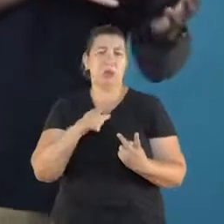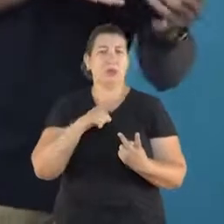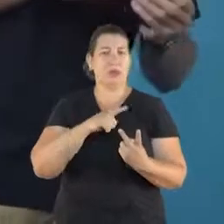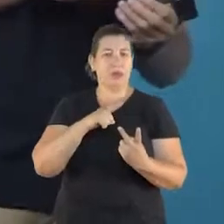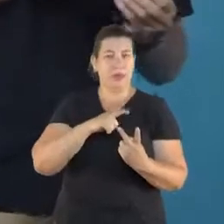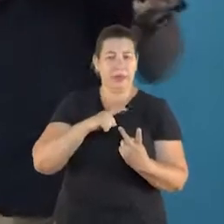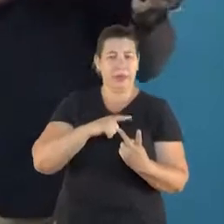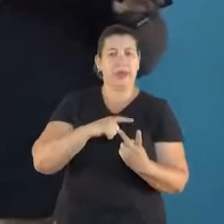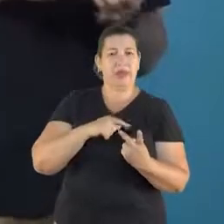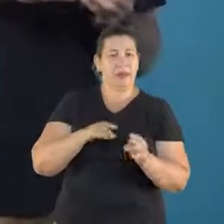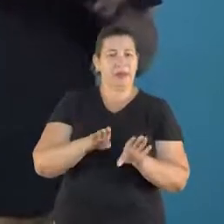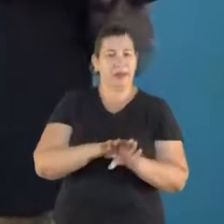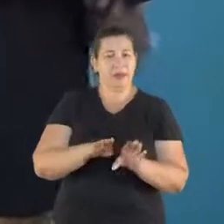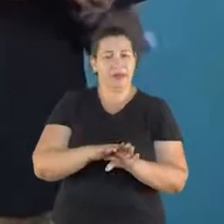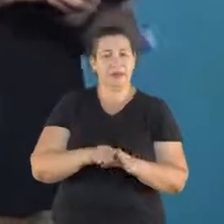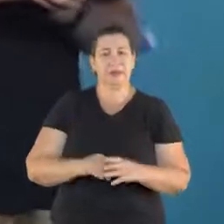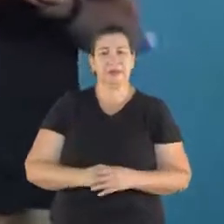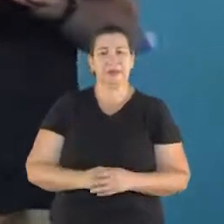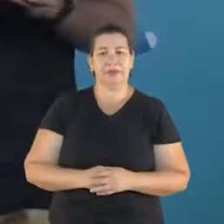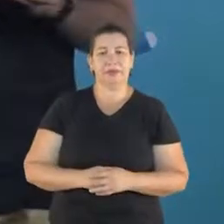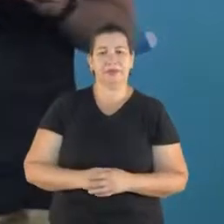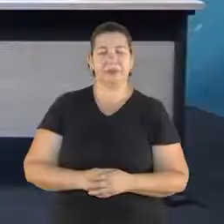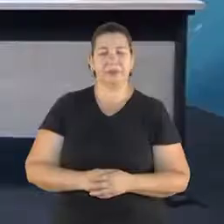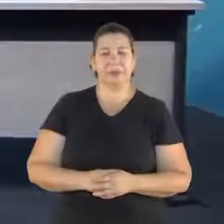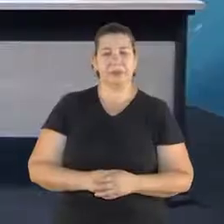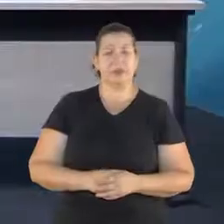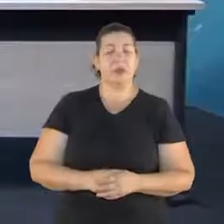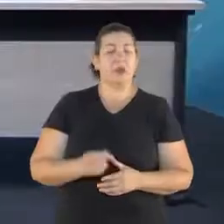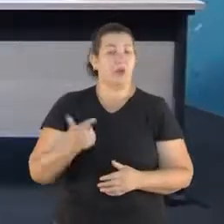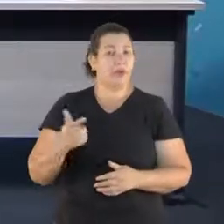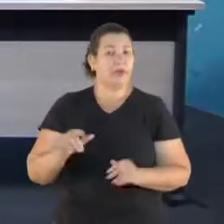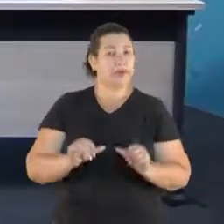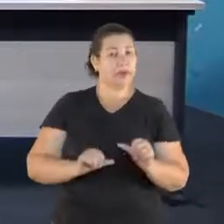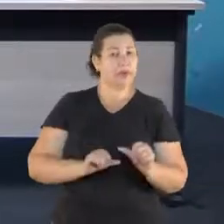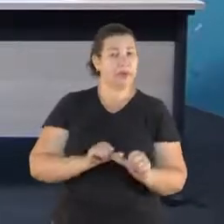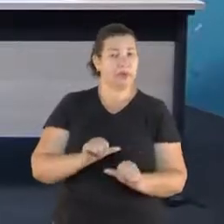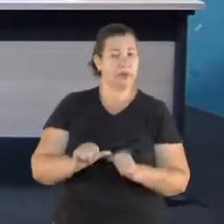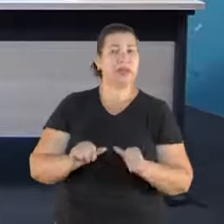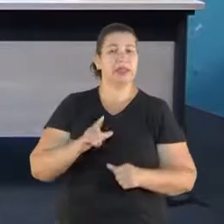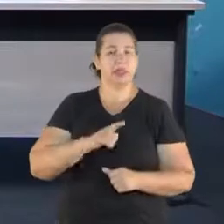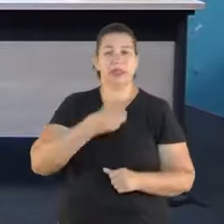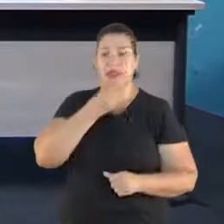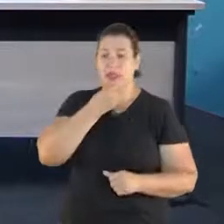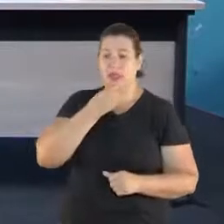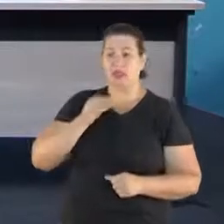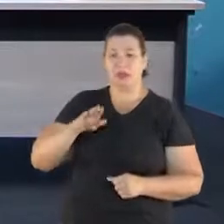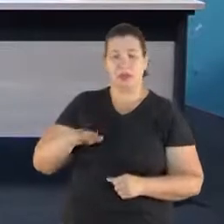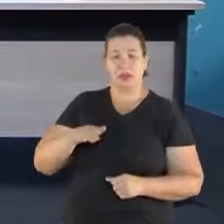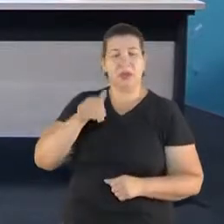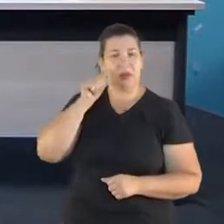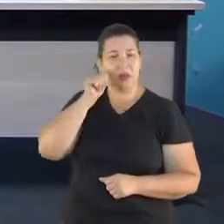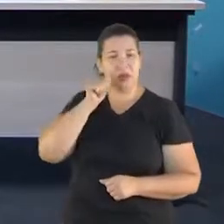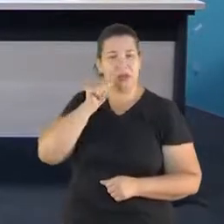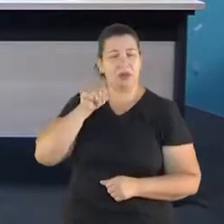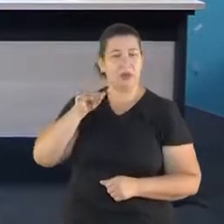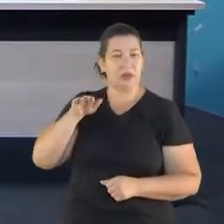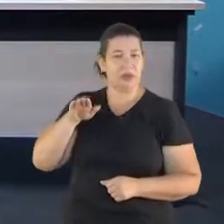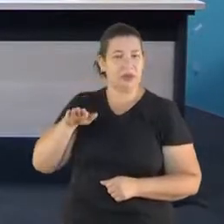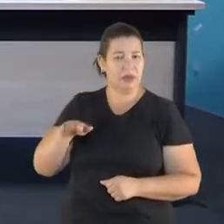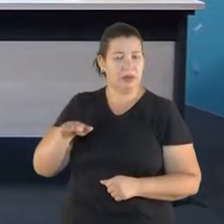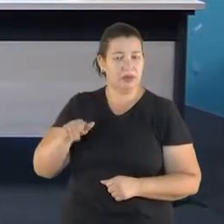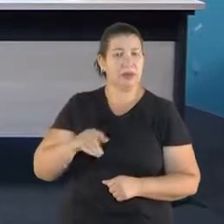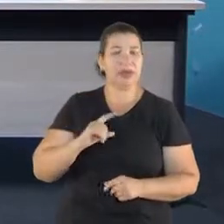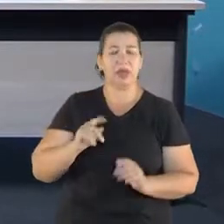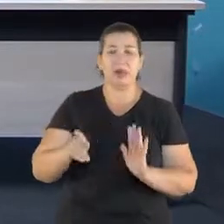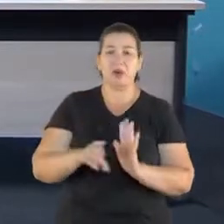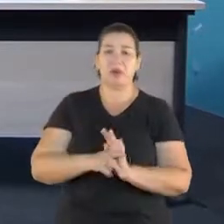menina produz em pequenas quantidades a testosterona. Outra mudança que ocorre tanto no menino quanto na menina, mas que é própria da